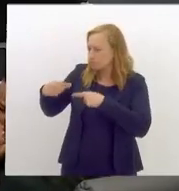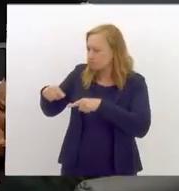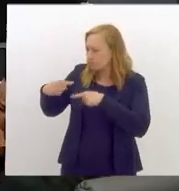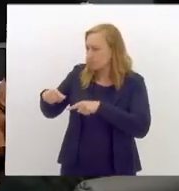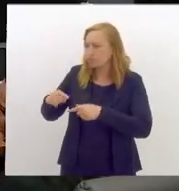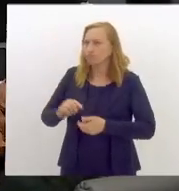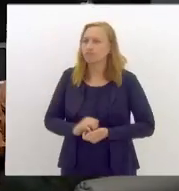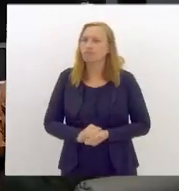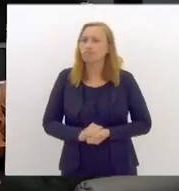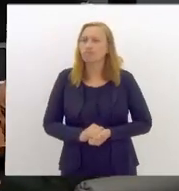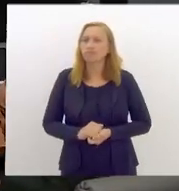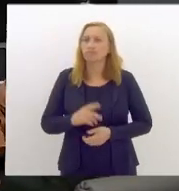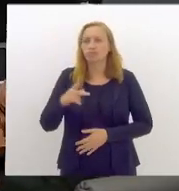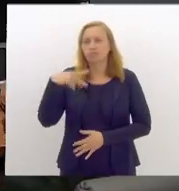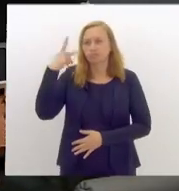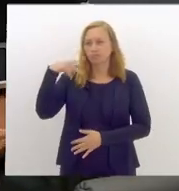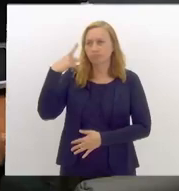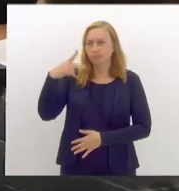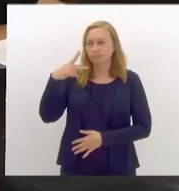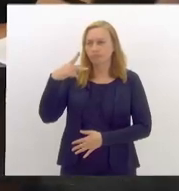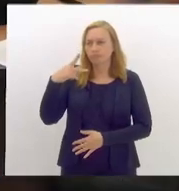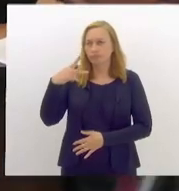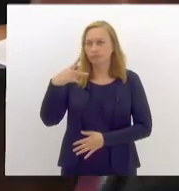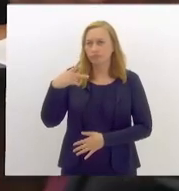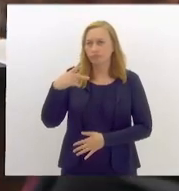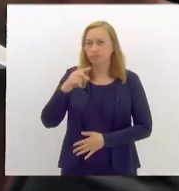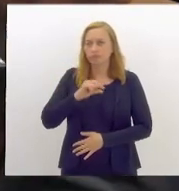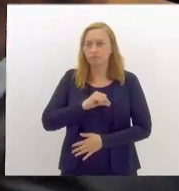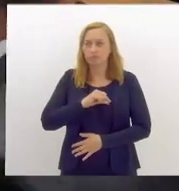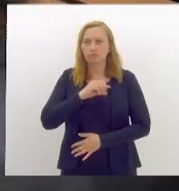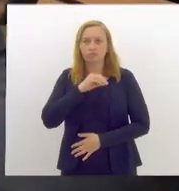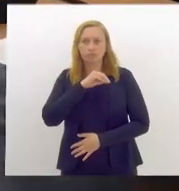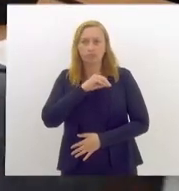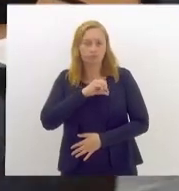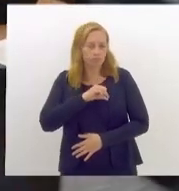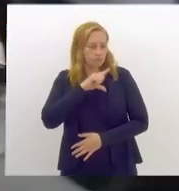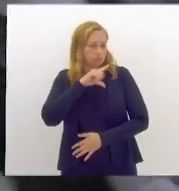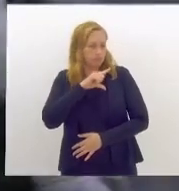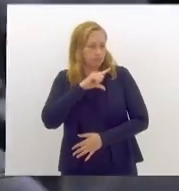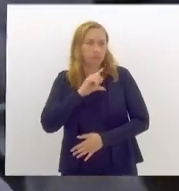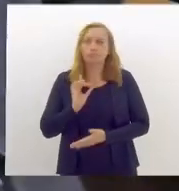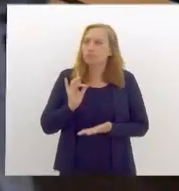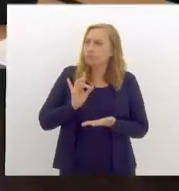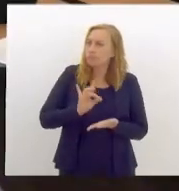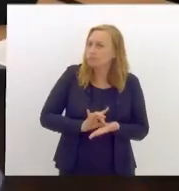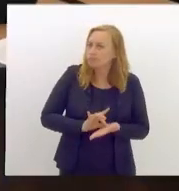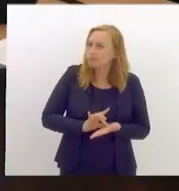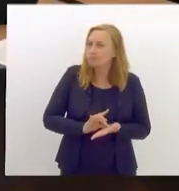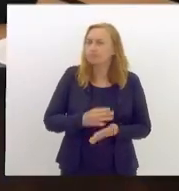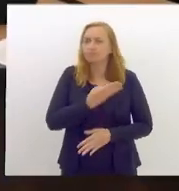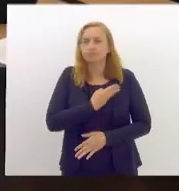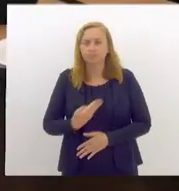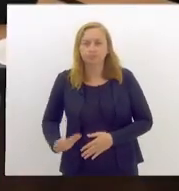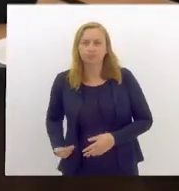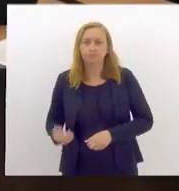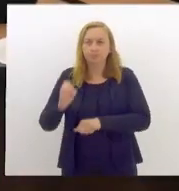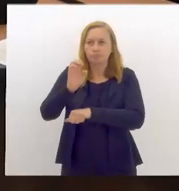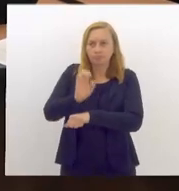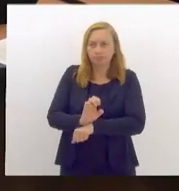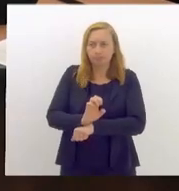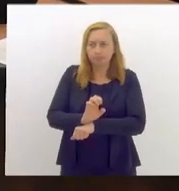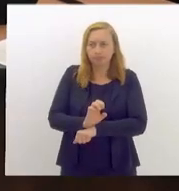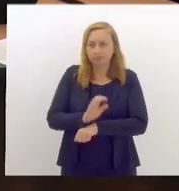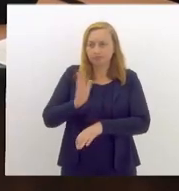o Parlamento a dar aumento real né para o governador do Estado